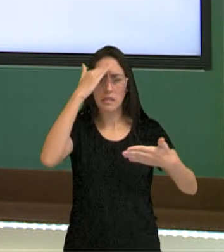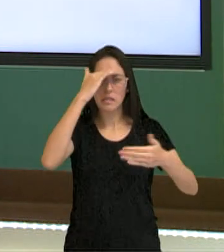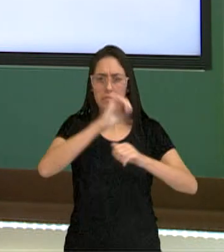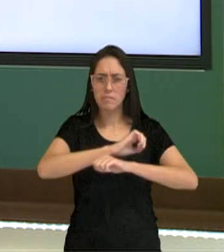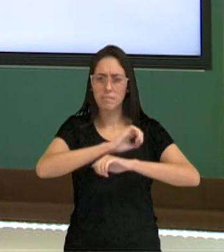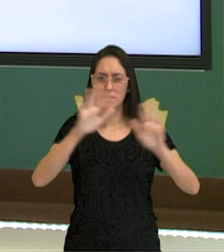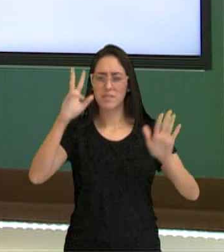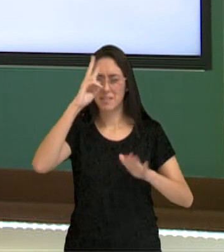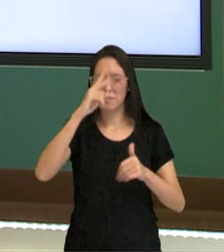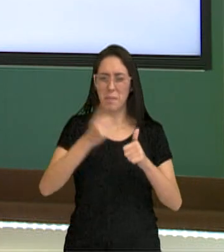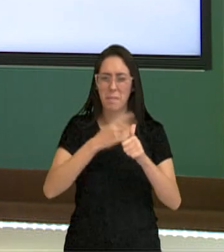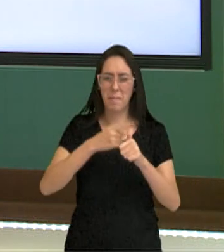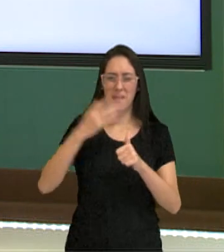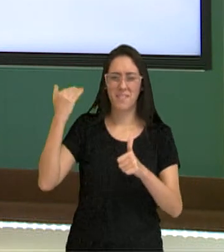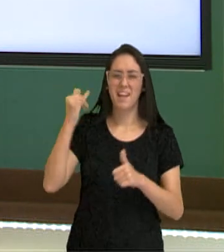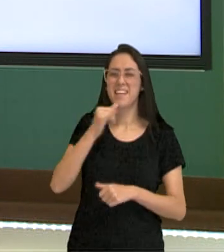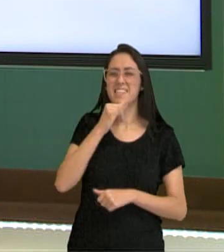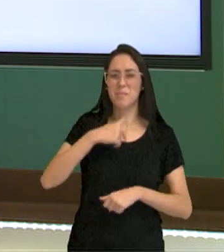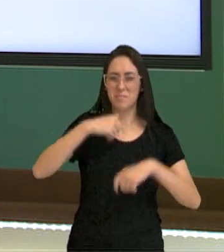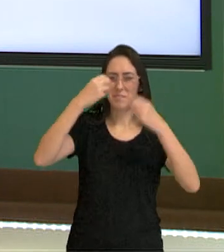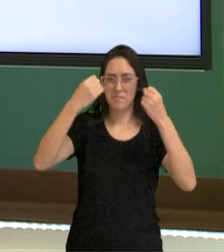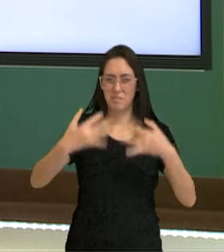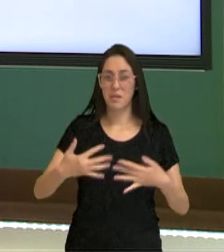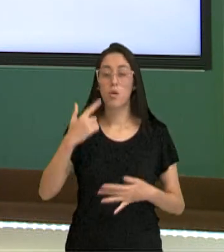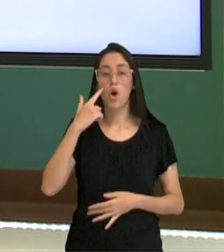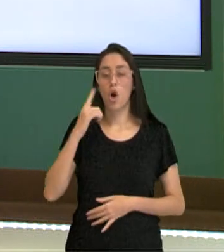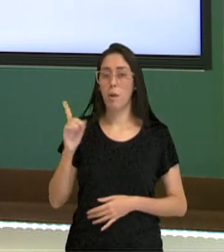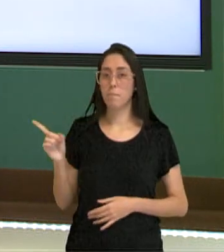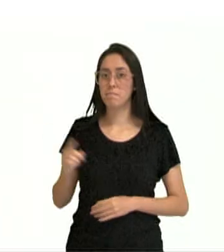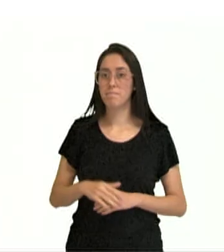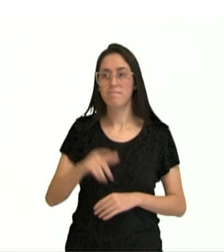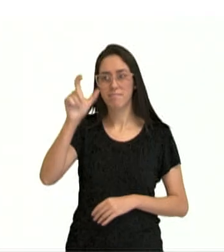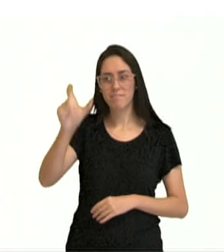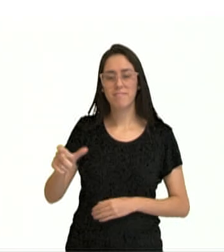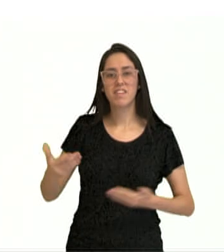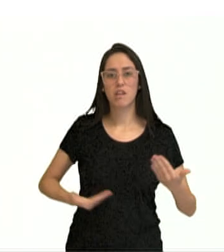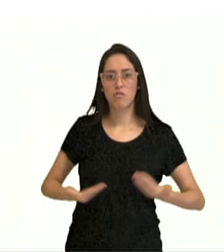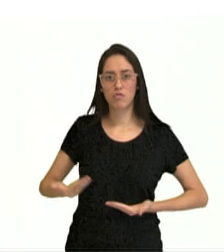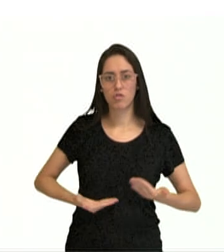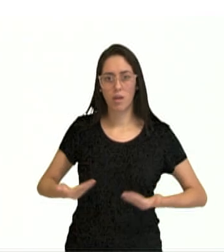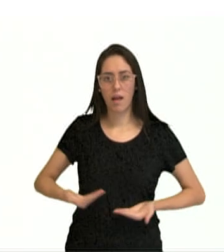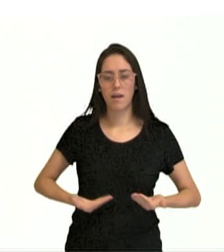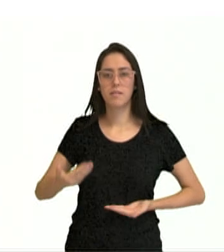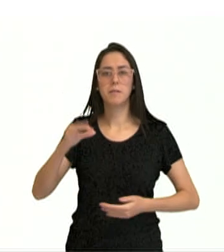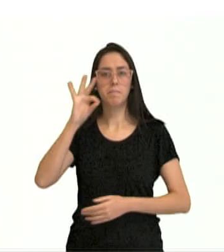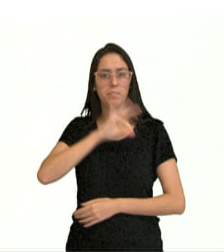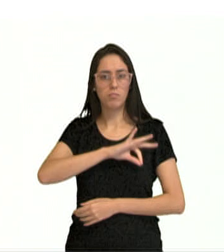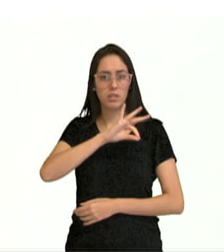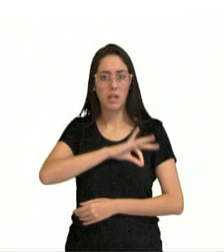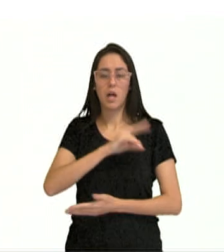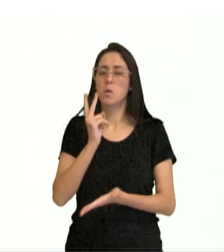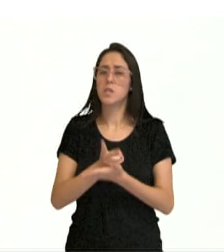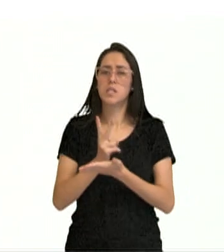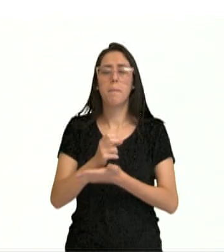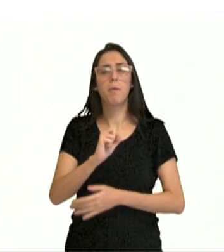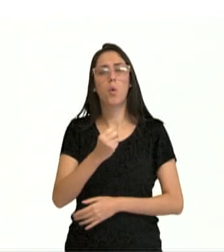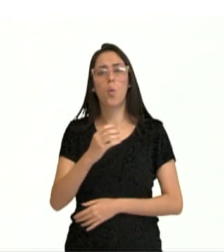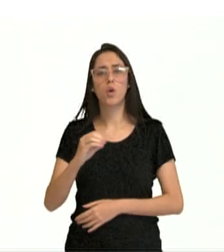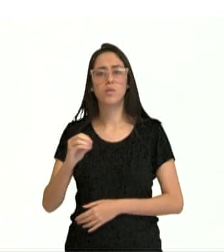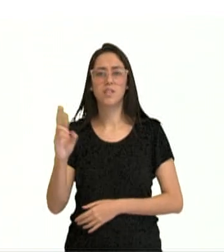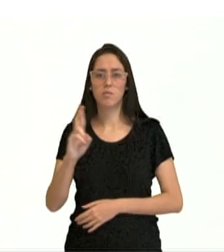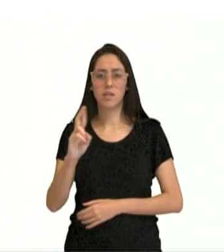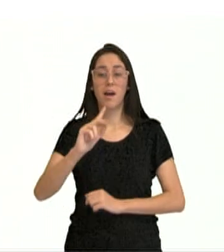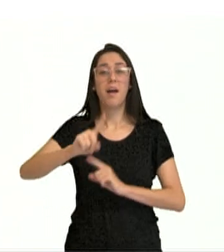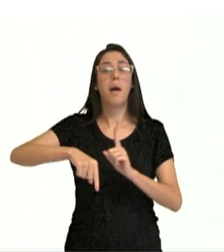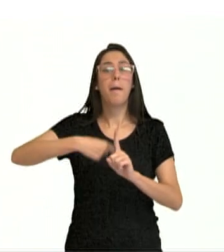primeiro exemplo que eu dei? Tá aqui, ó. O salário de uma funcionária é composto pela parte fixa de R$ 800,